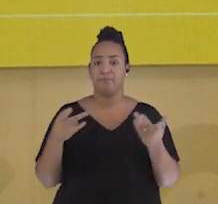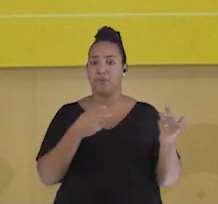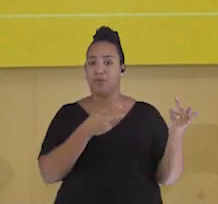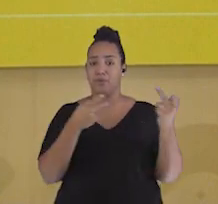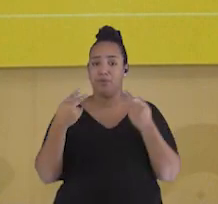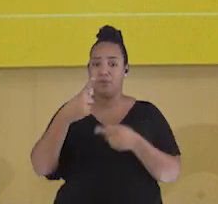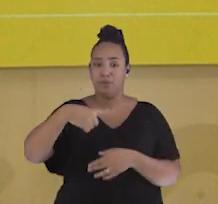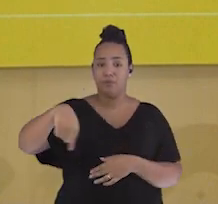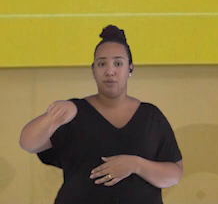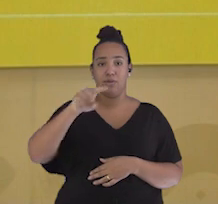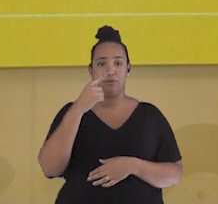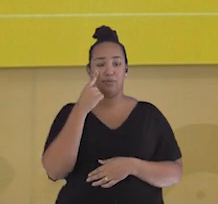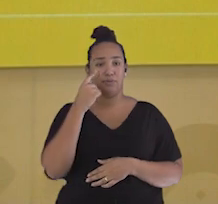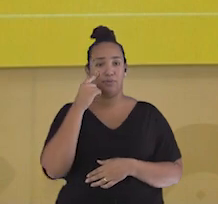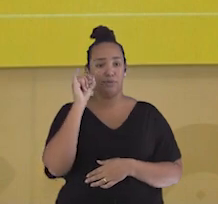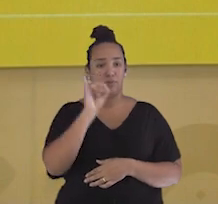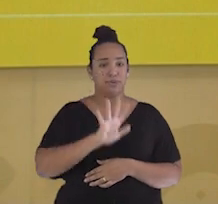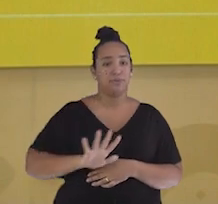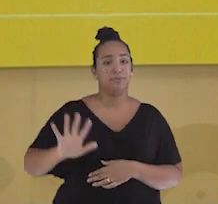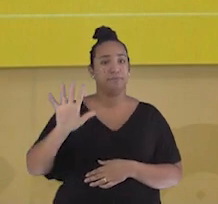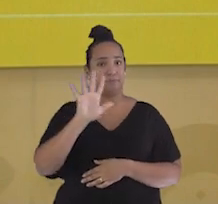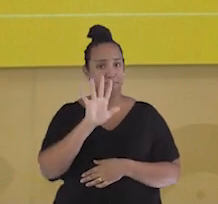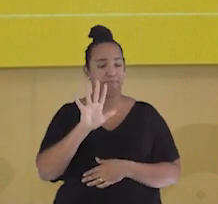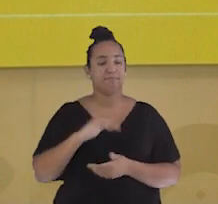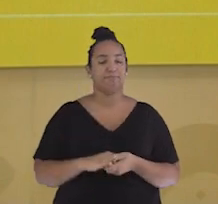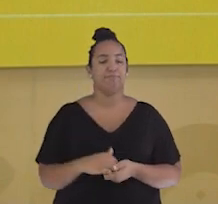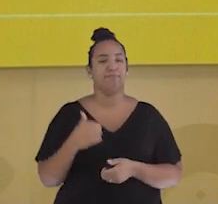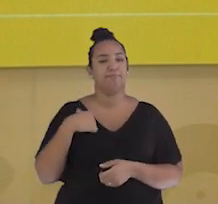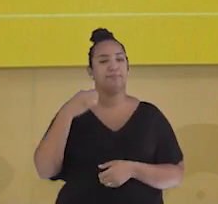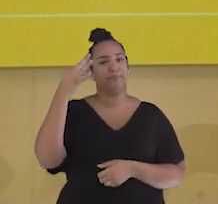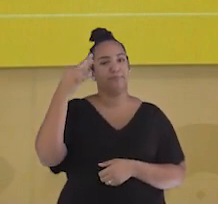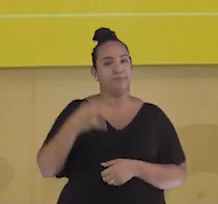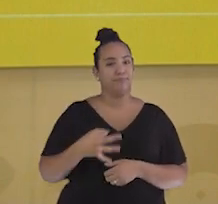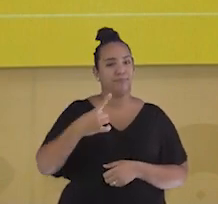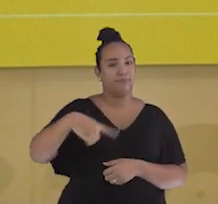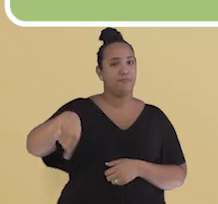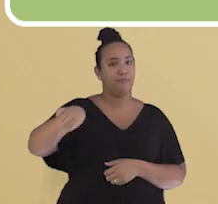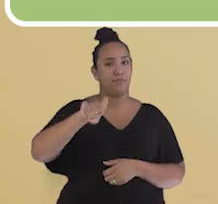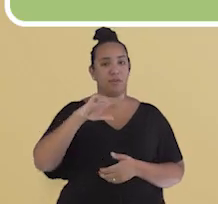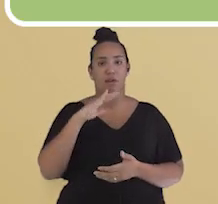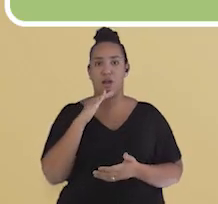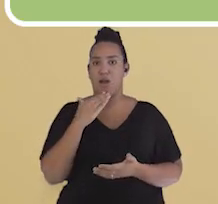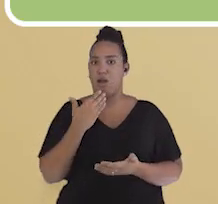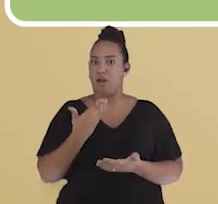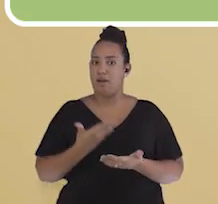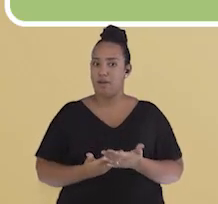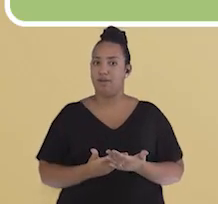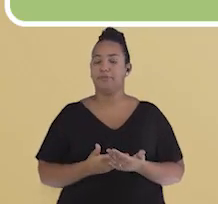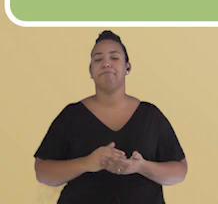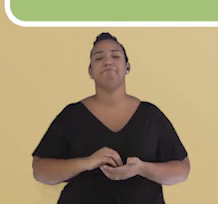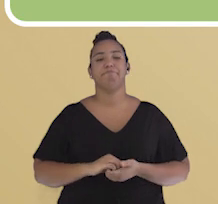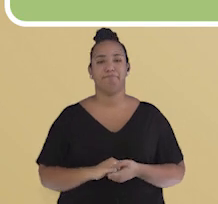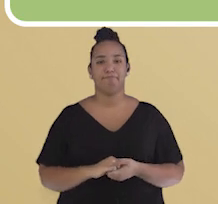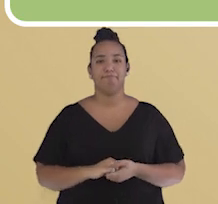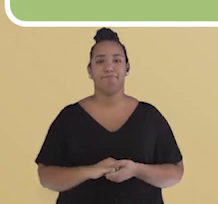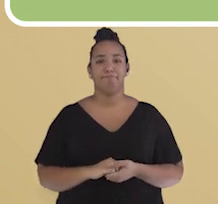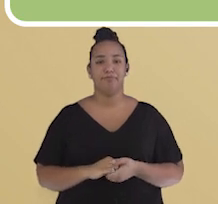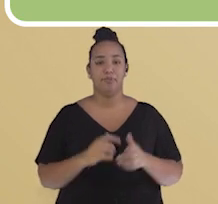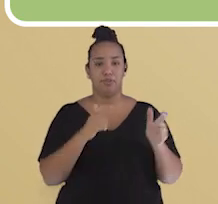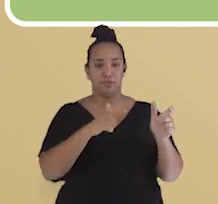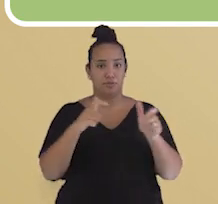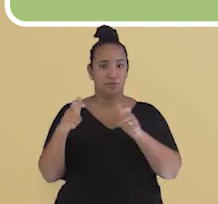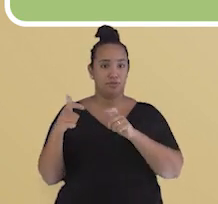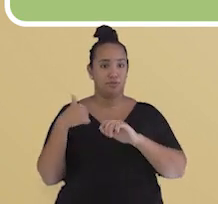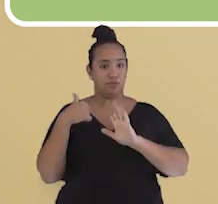surpreender com o antes e o depois desses locais que irei mostrar. Vamos ver? As primeiras fotos são do centro de